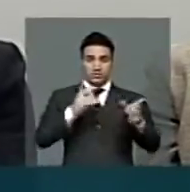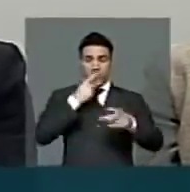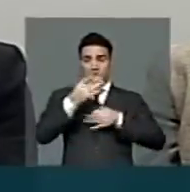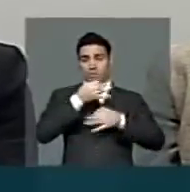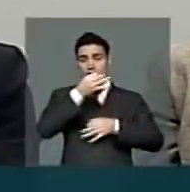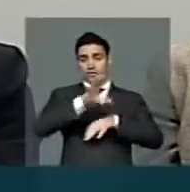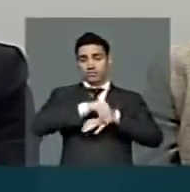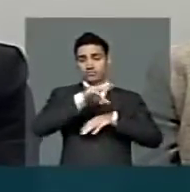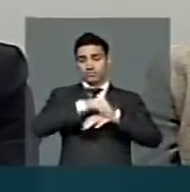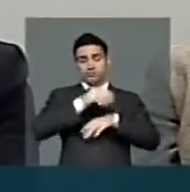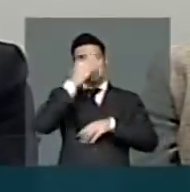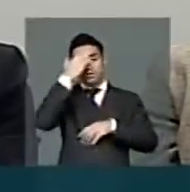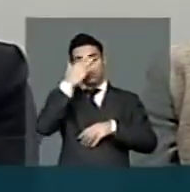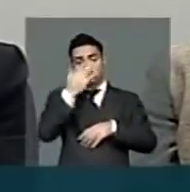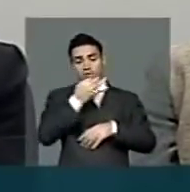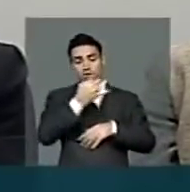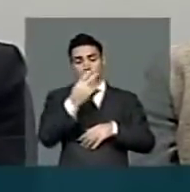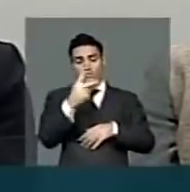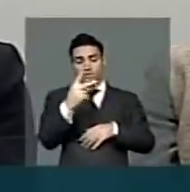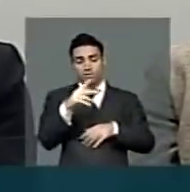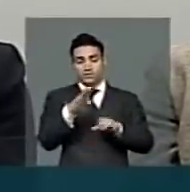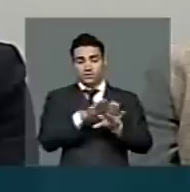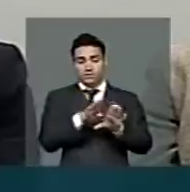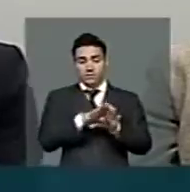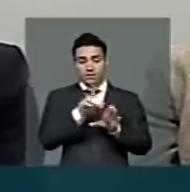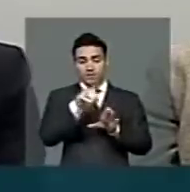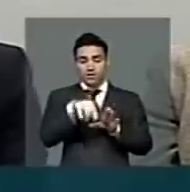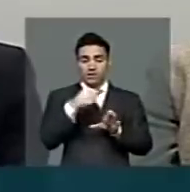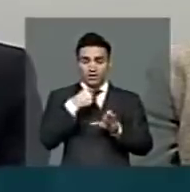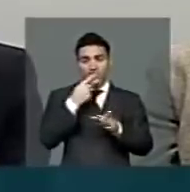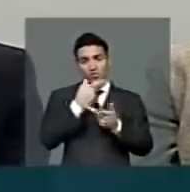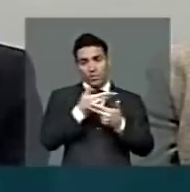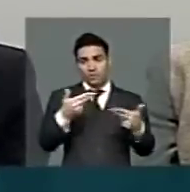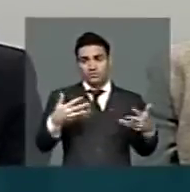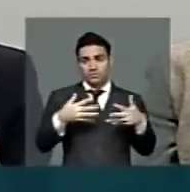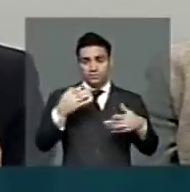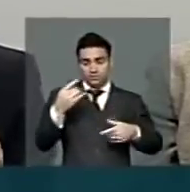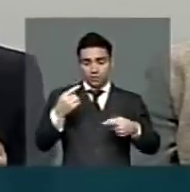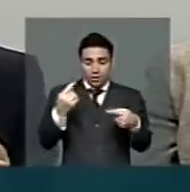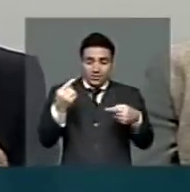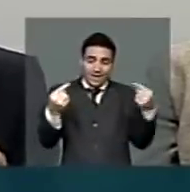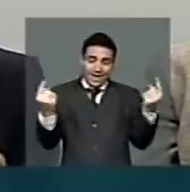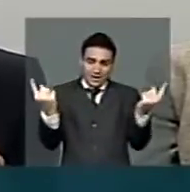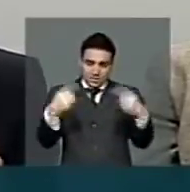eu ouvi bastante as mulheres prostitutas, inclusive suas contradições. E chegamos, portanto, nesse ponto.